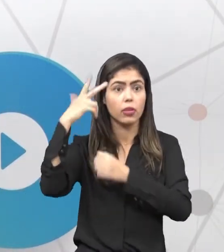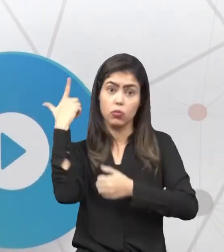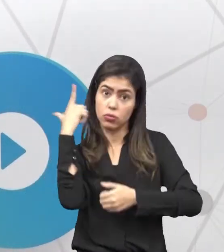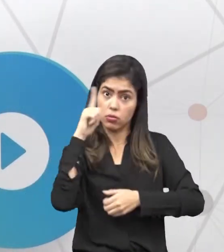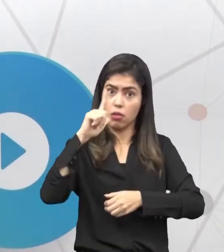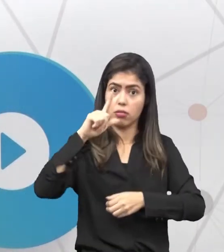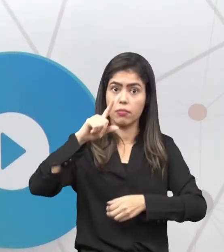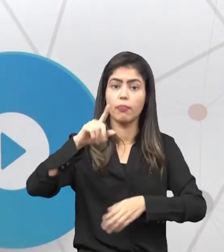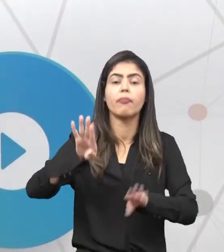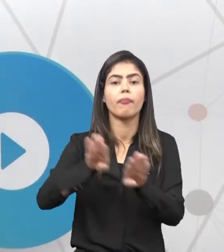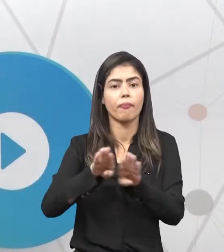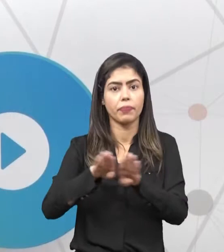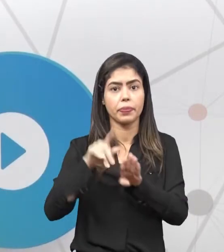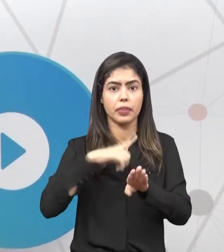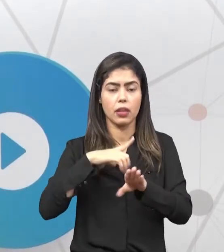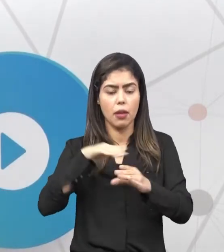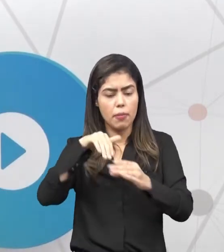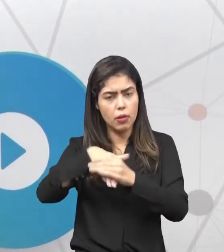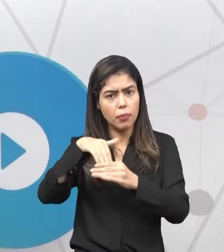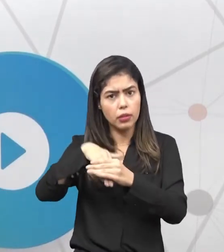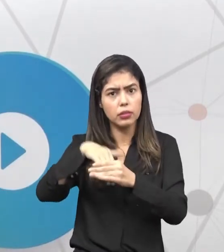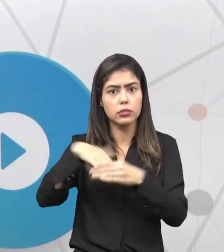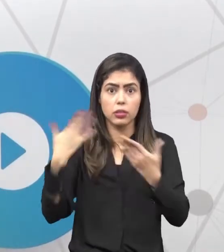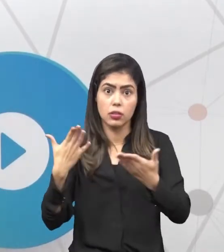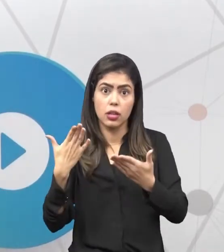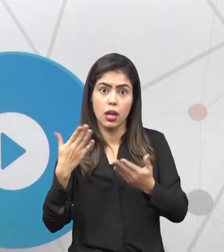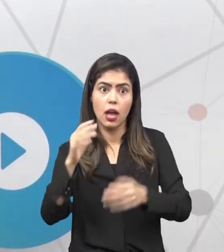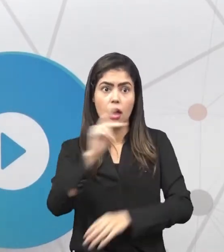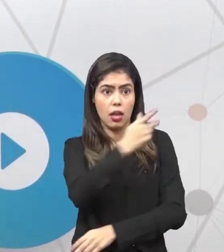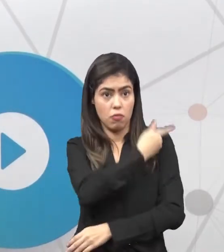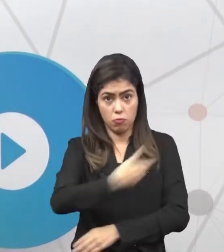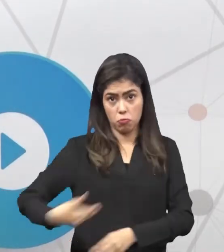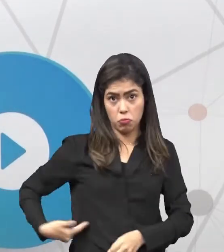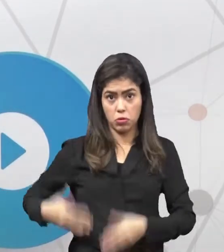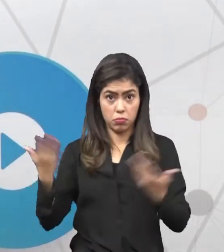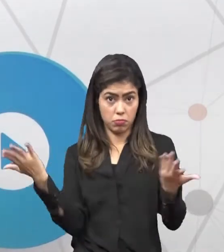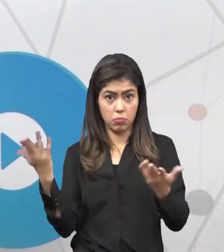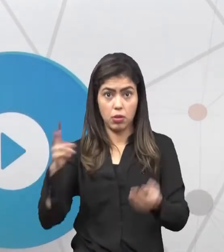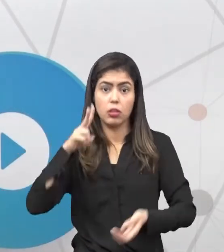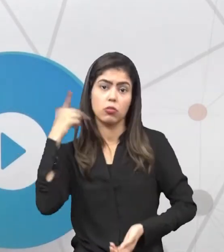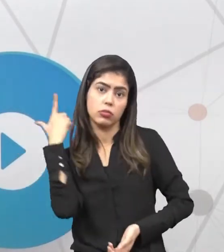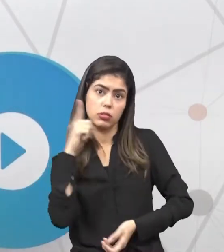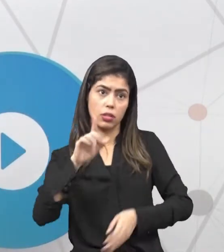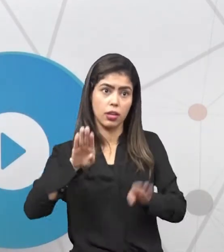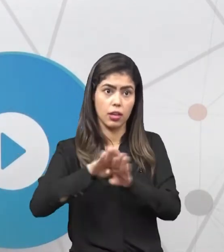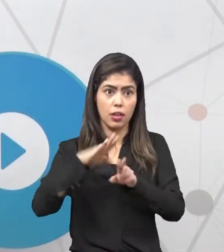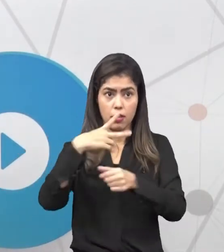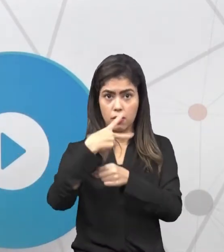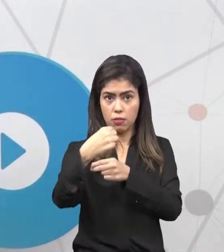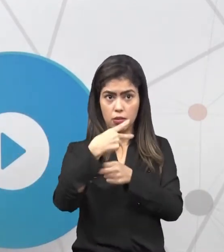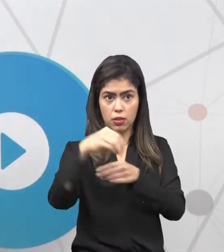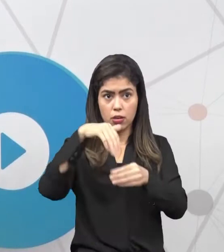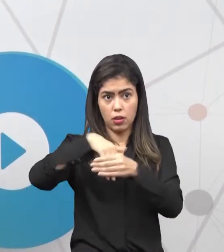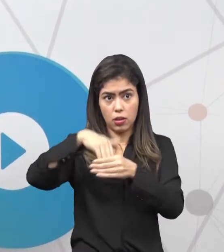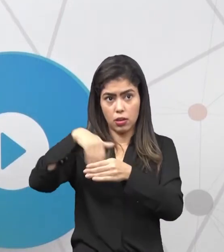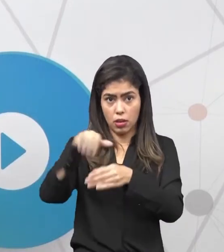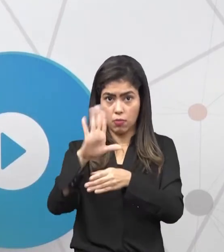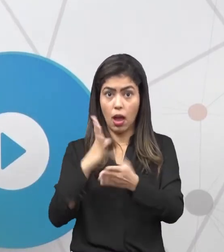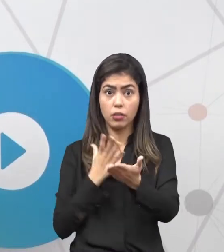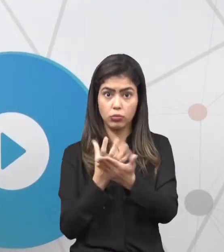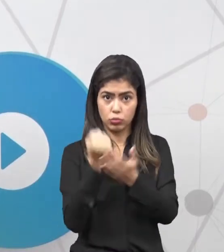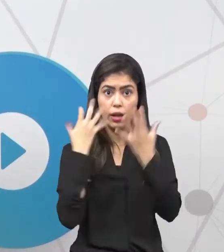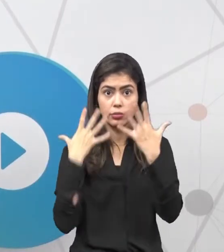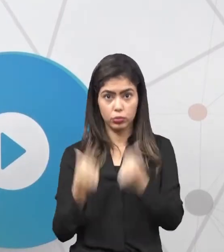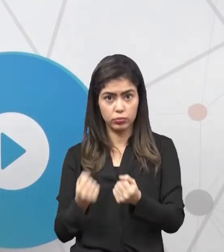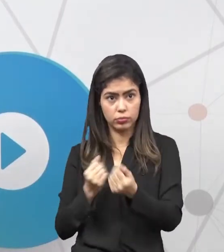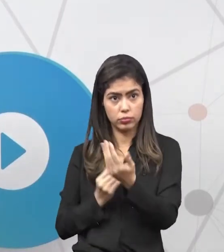tornar, quando nós pegamos aí no âmbito da presidência da República, ele vence as eleições, tem uma maioria de votos, então ele